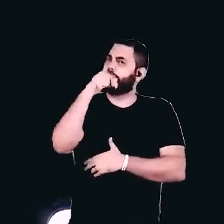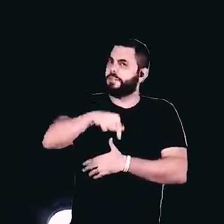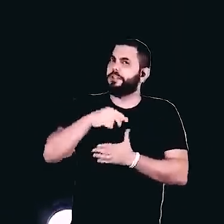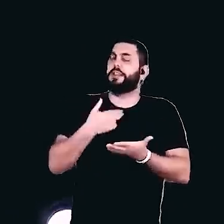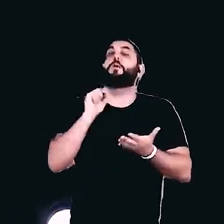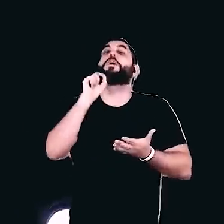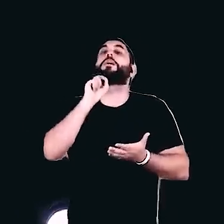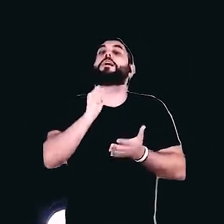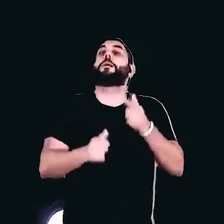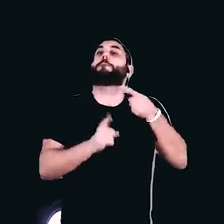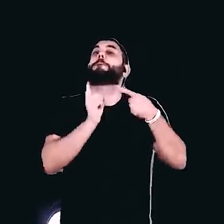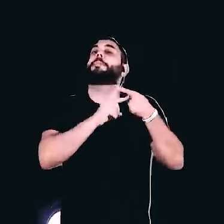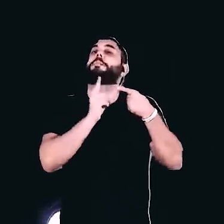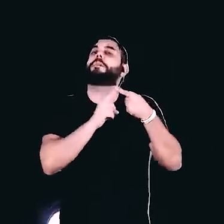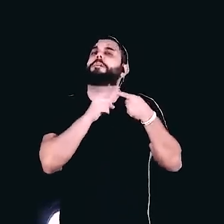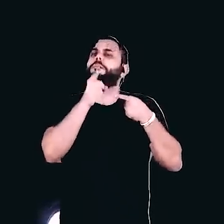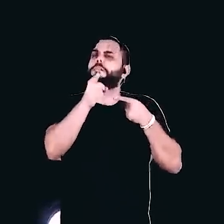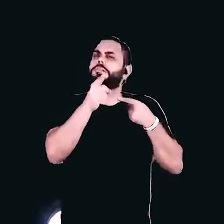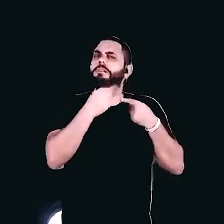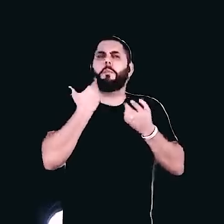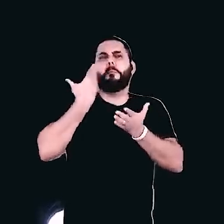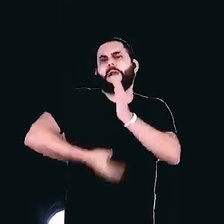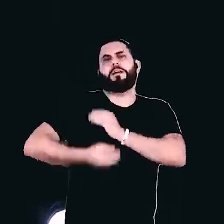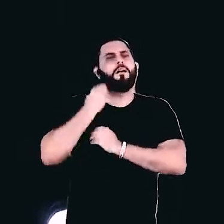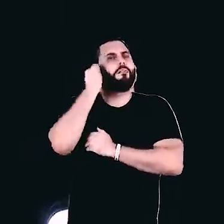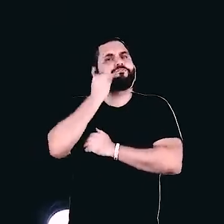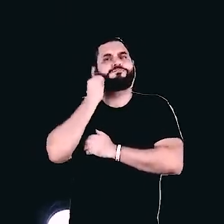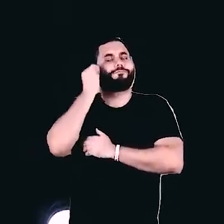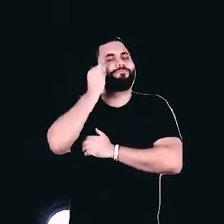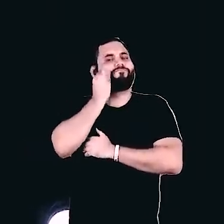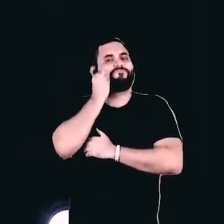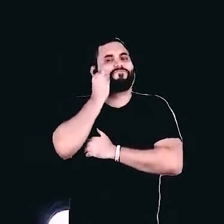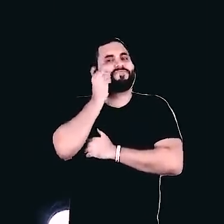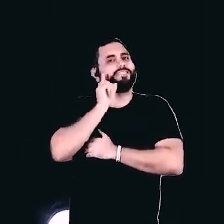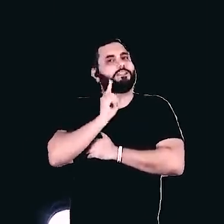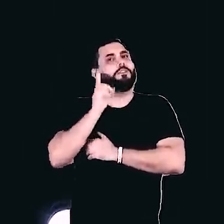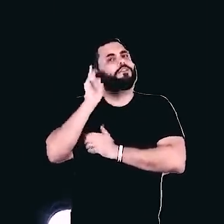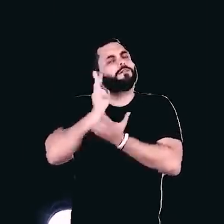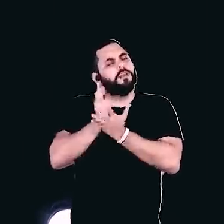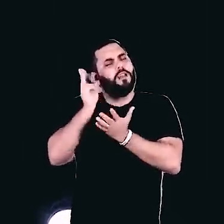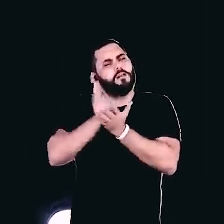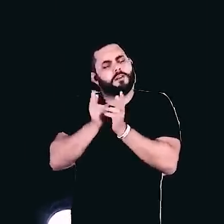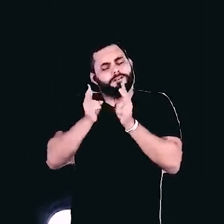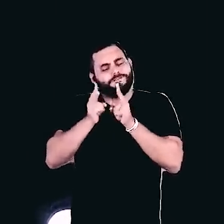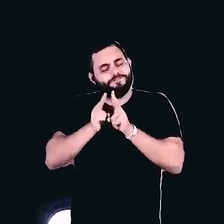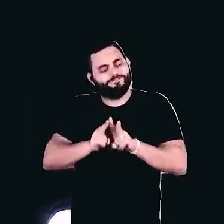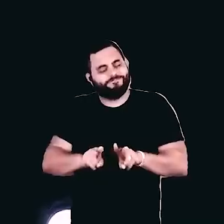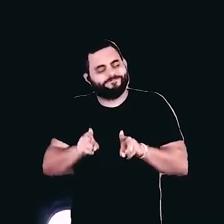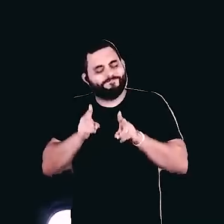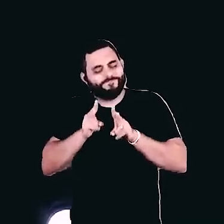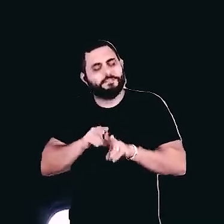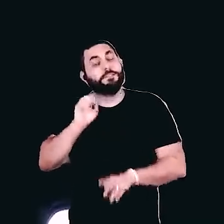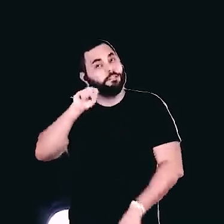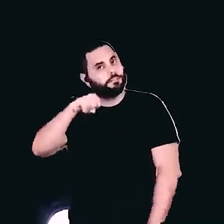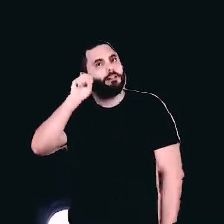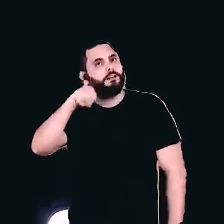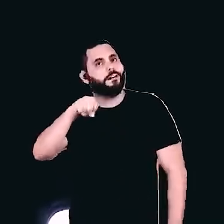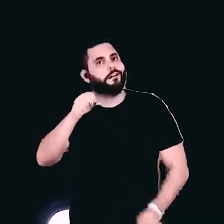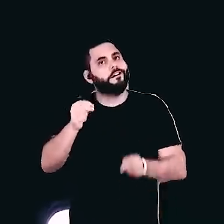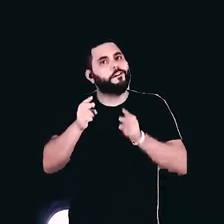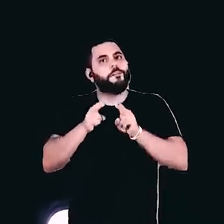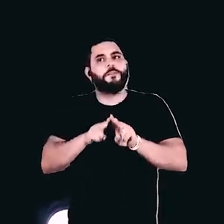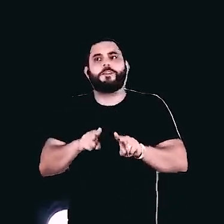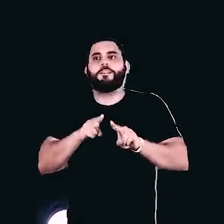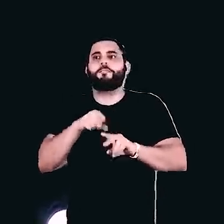E a primeira delas é que você nunca deve perder a oportunidade de ser humilde. Sim, humildade.